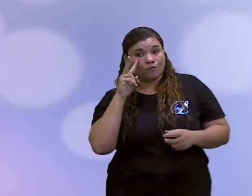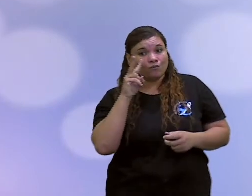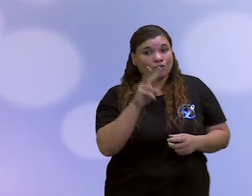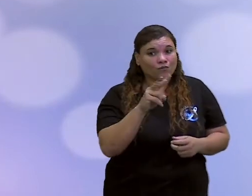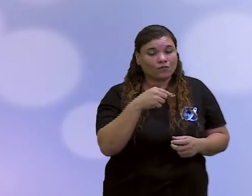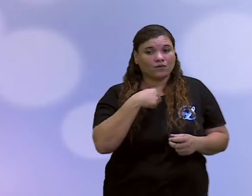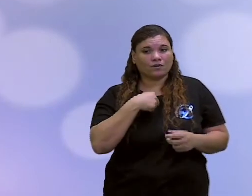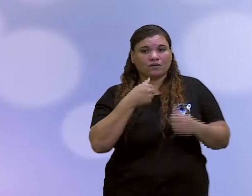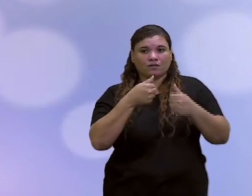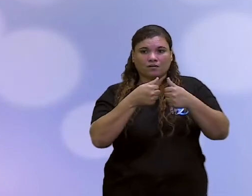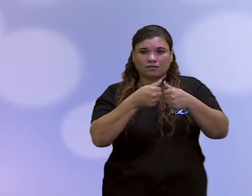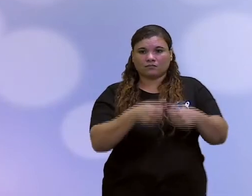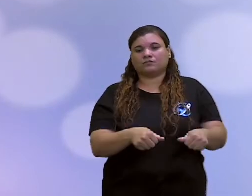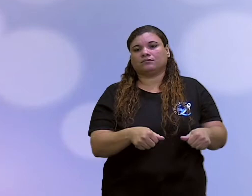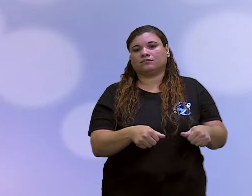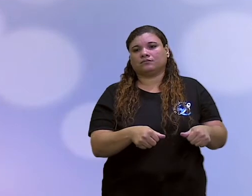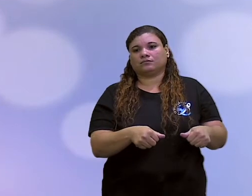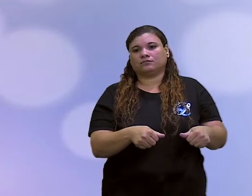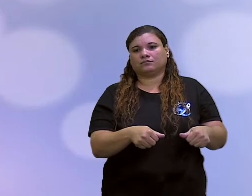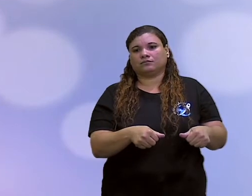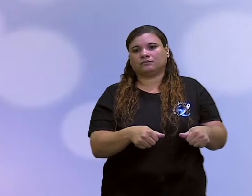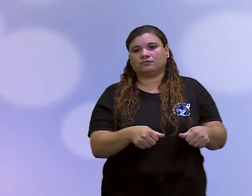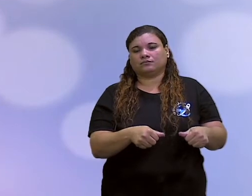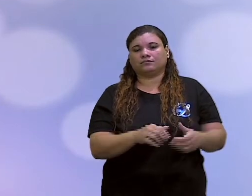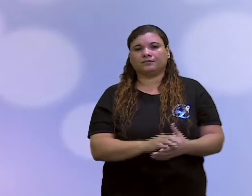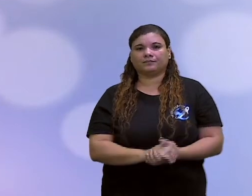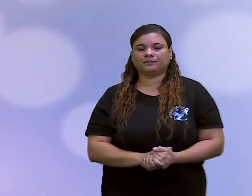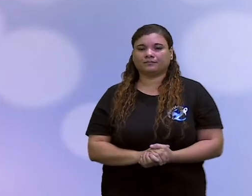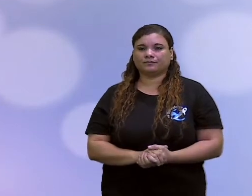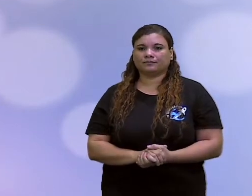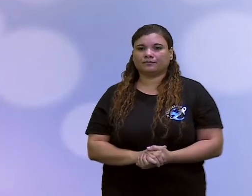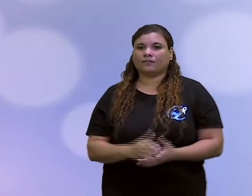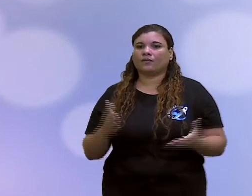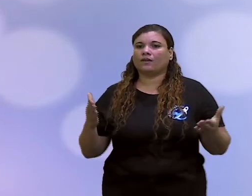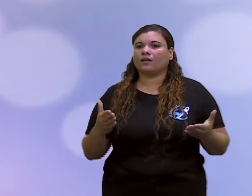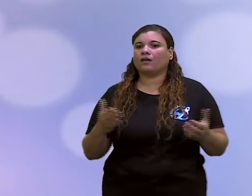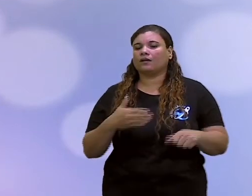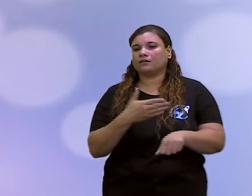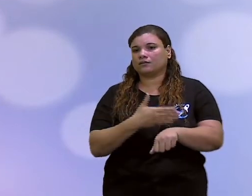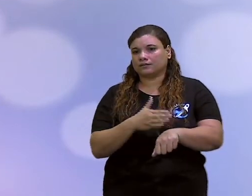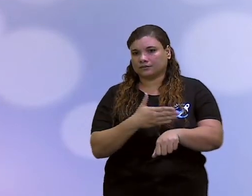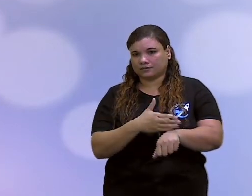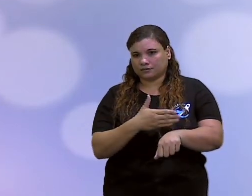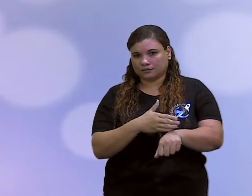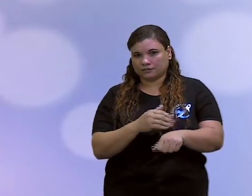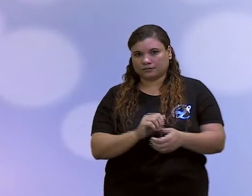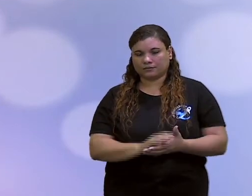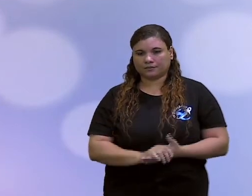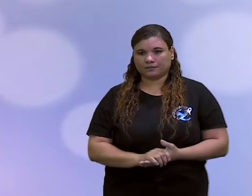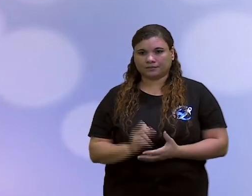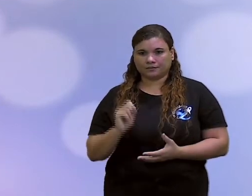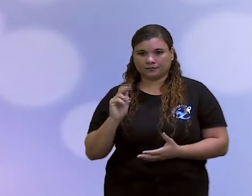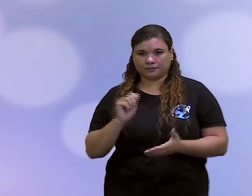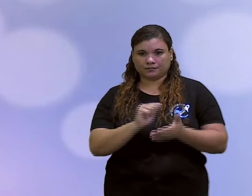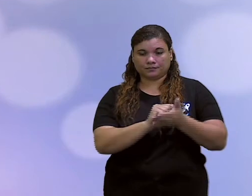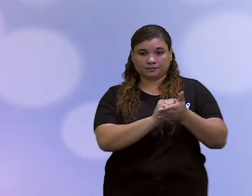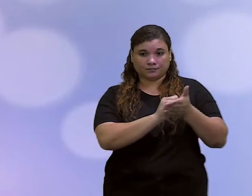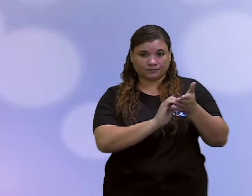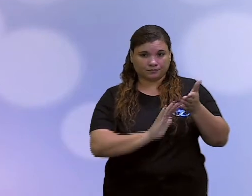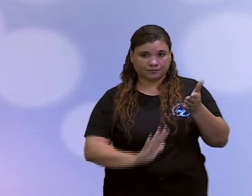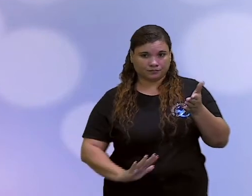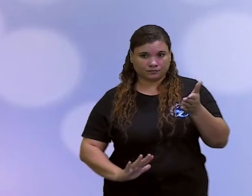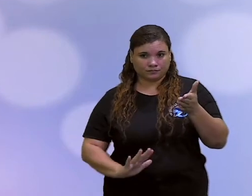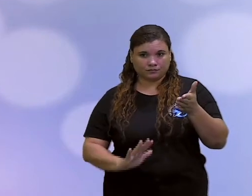estudante? Agora, teremos o vamos praticar. Epa! Vamos praticar, isso